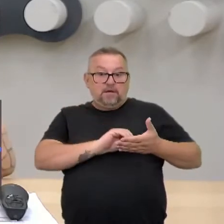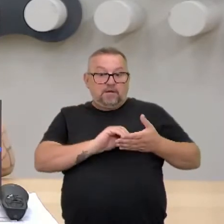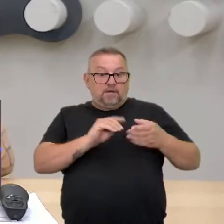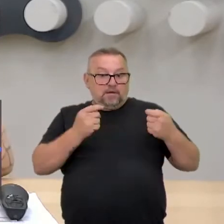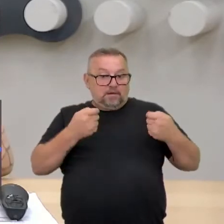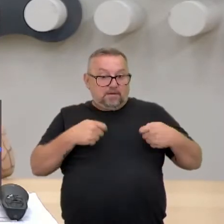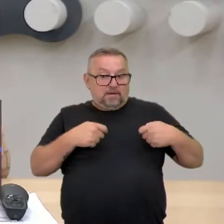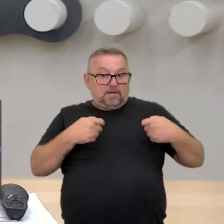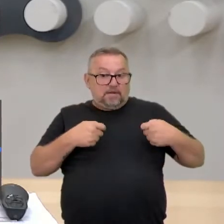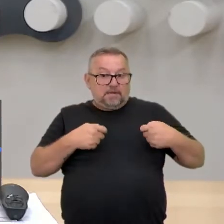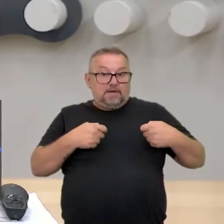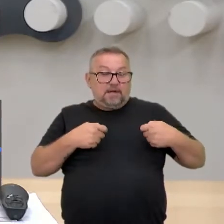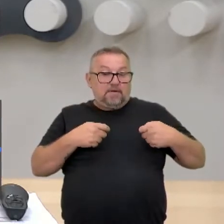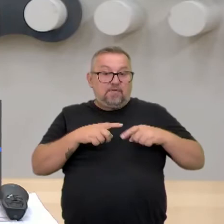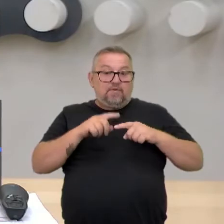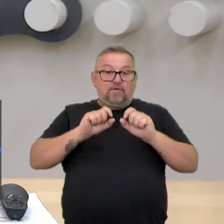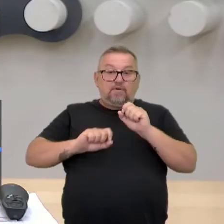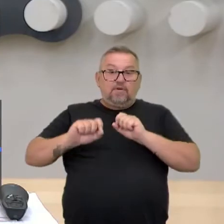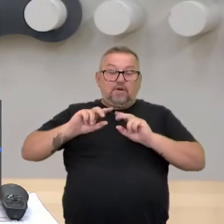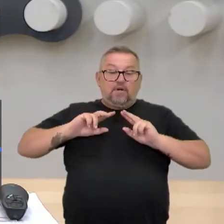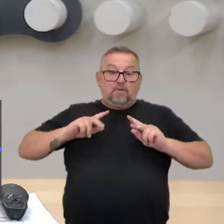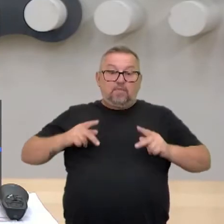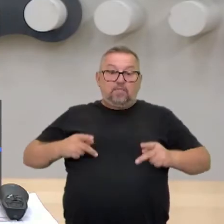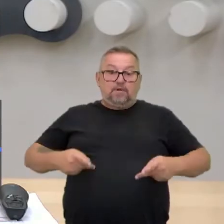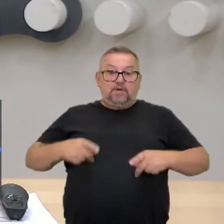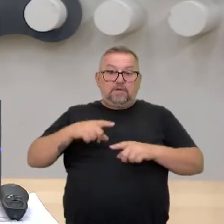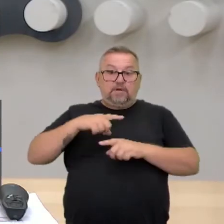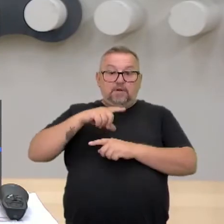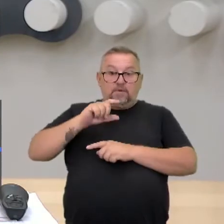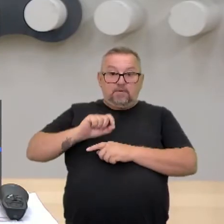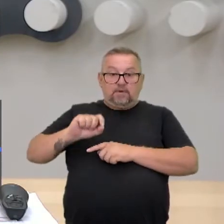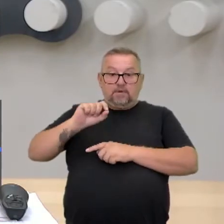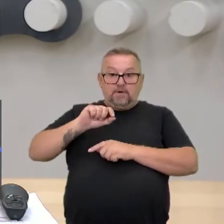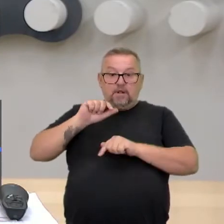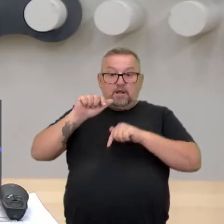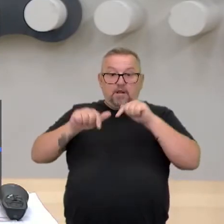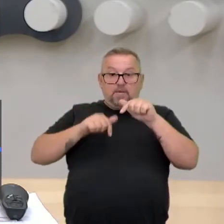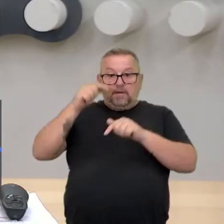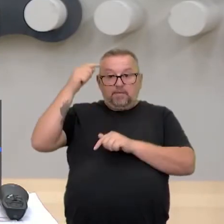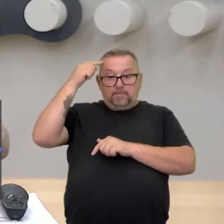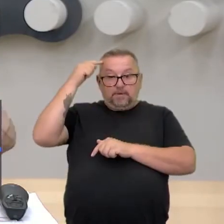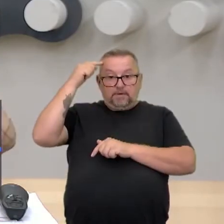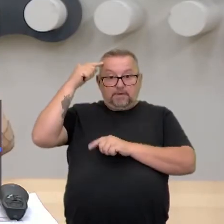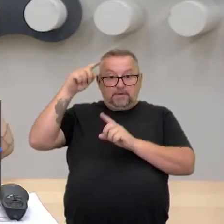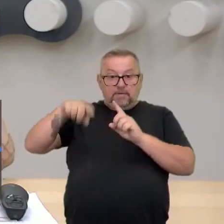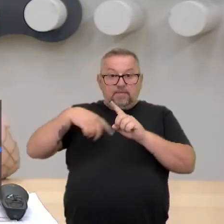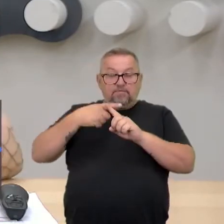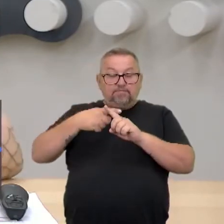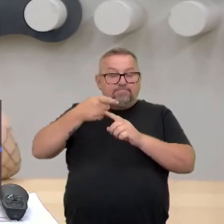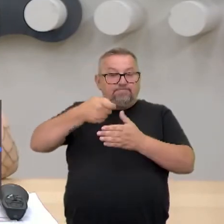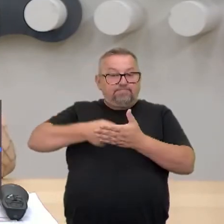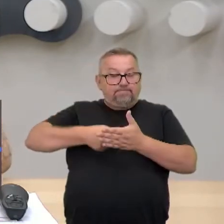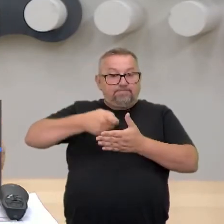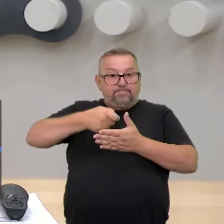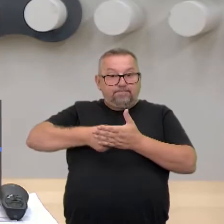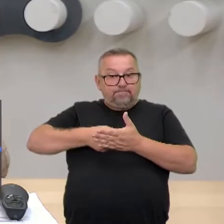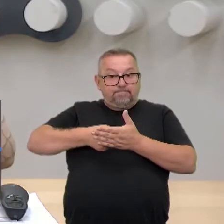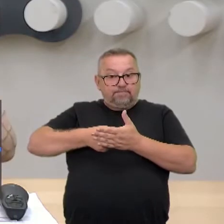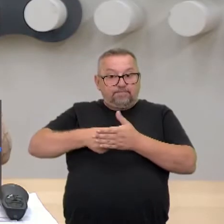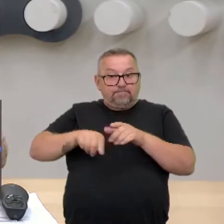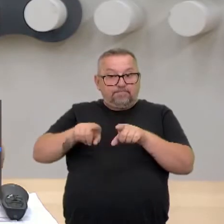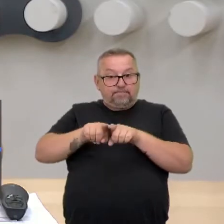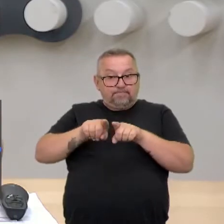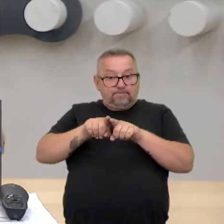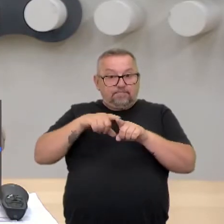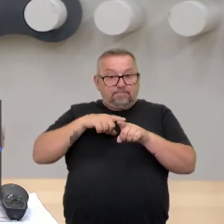a necessidade de que a humanidade passe a atuar e pensar com mais Rigor Tá certo